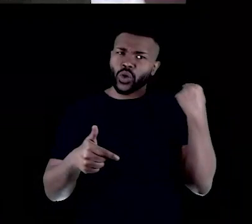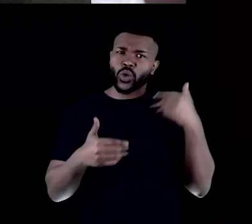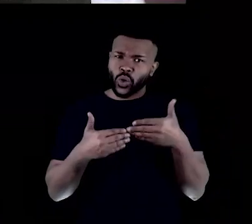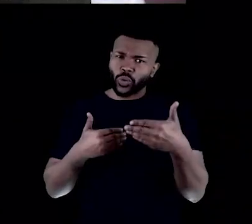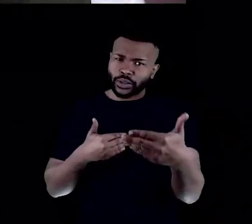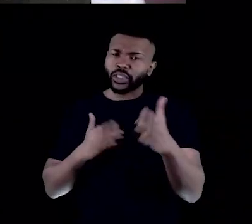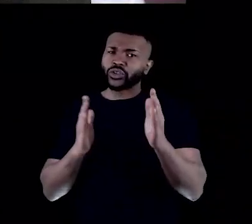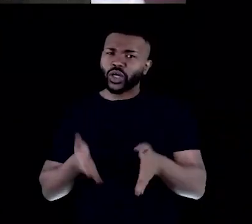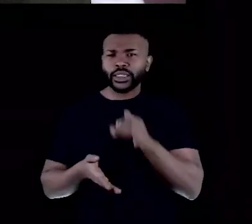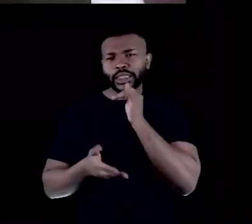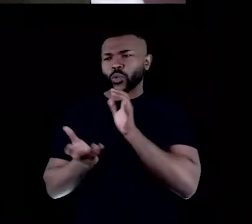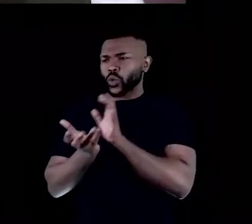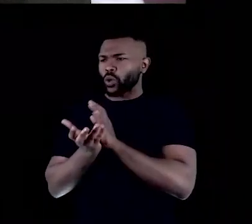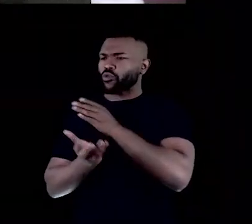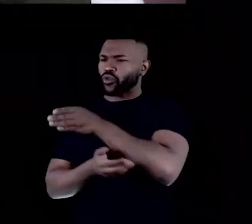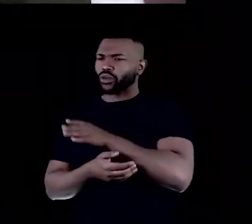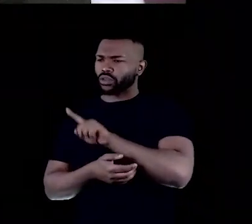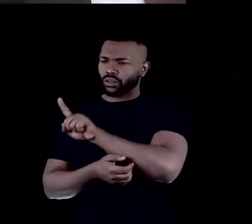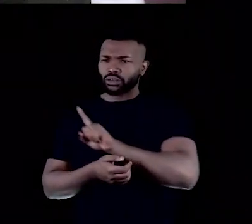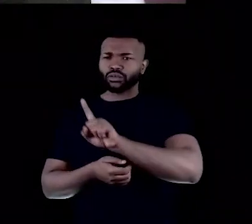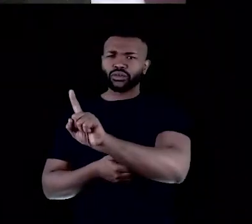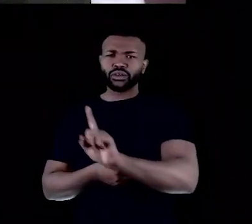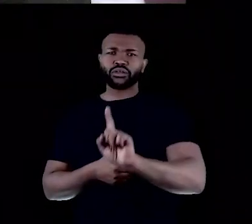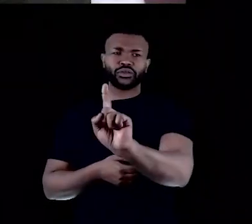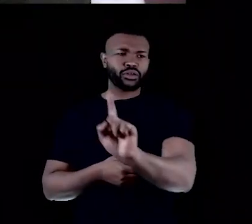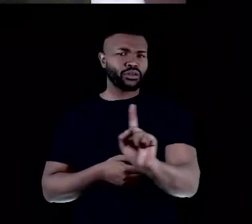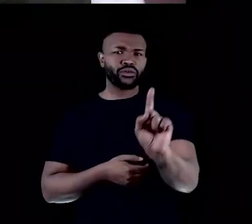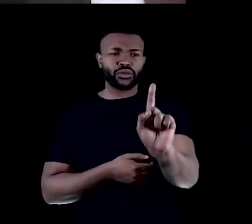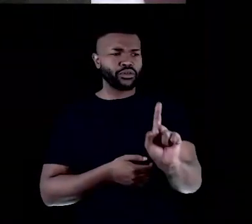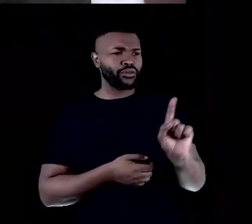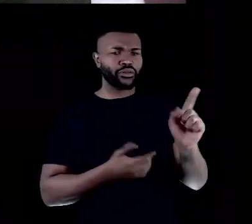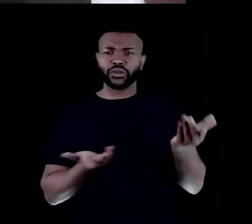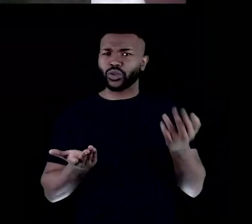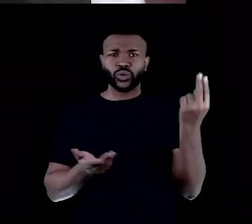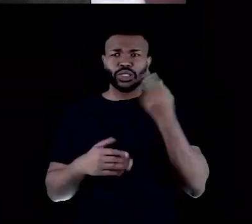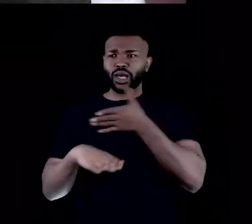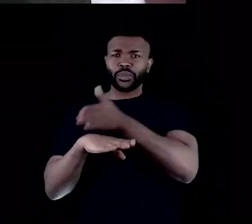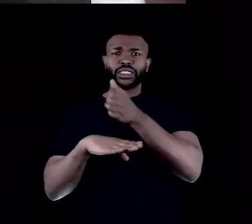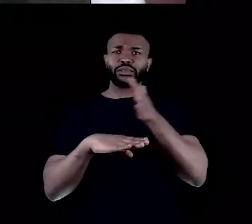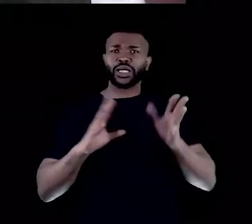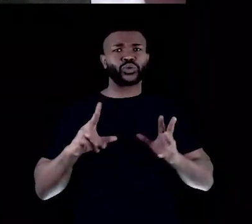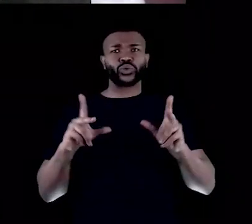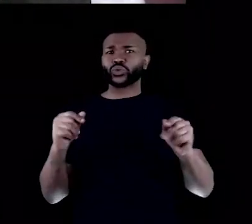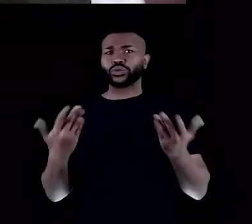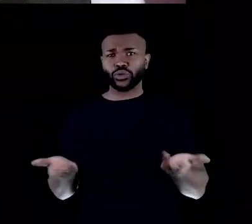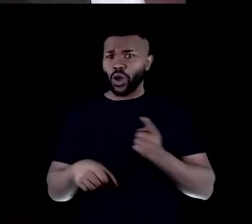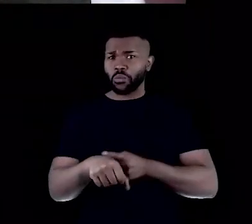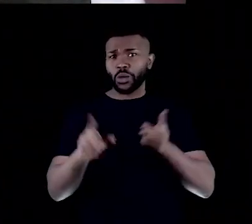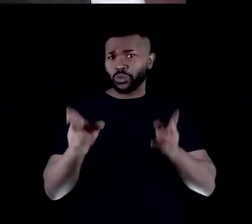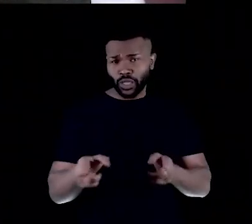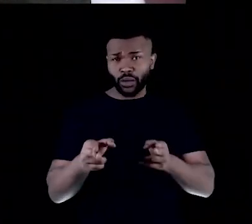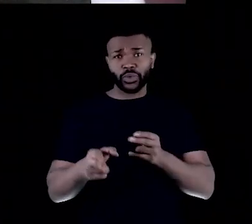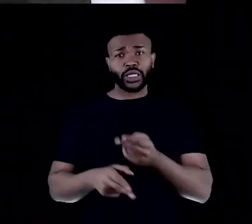desde quando eu comecei, assim. Quando eu comecei, eu fui para um grupo, depois para outro, depois para outro, e aos pouquinhos é isso. Não tem como participar de todos os grupos ativamente da